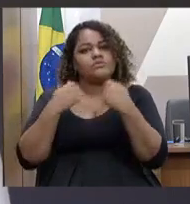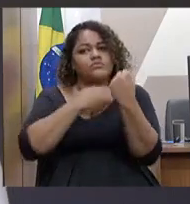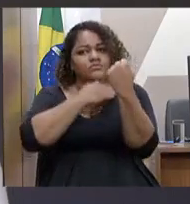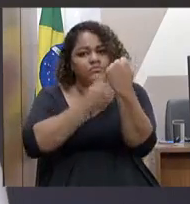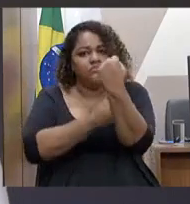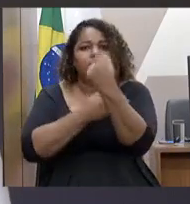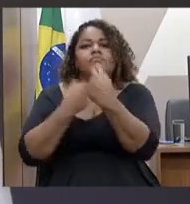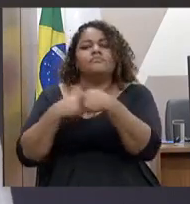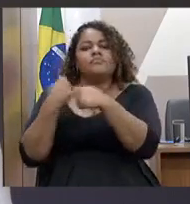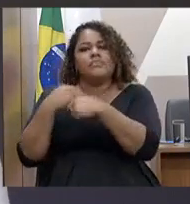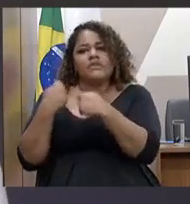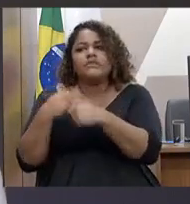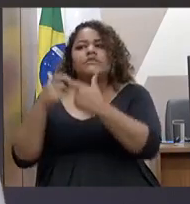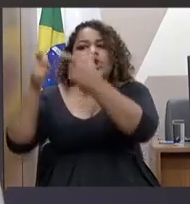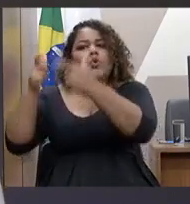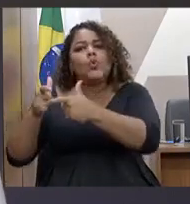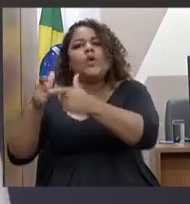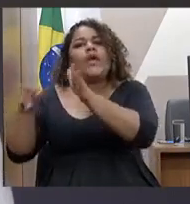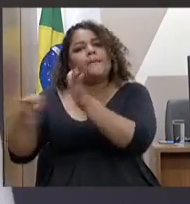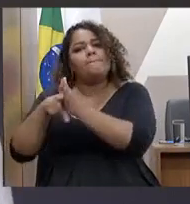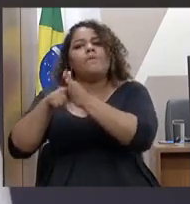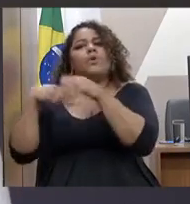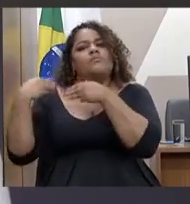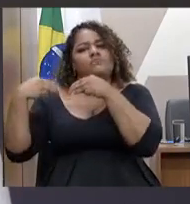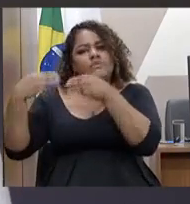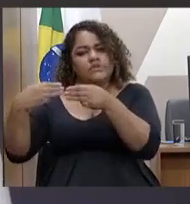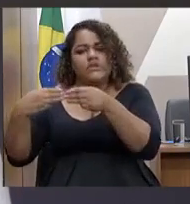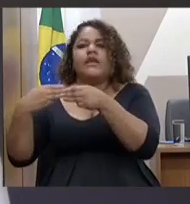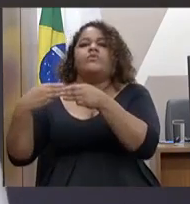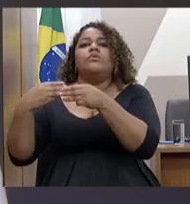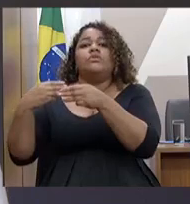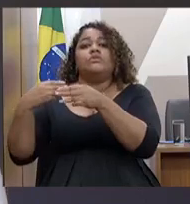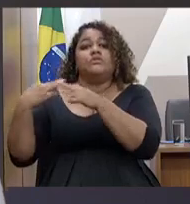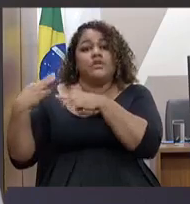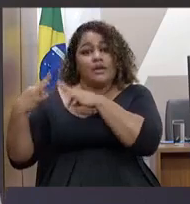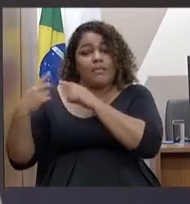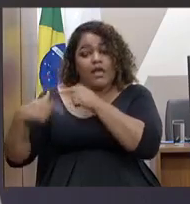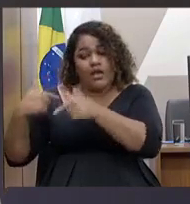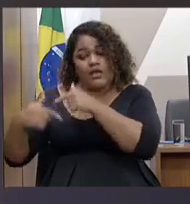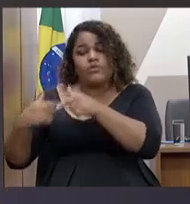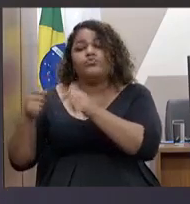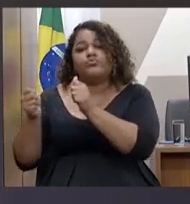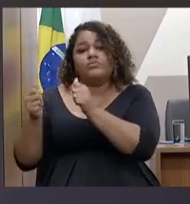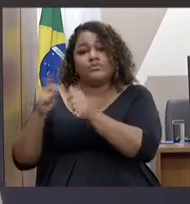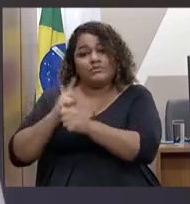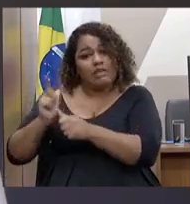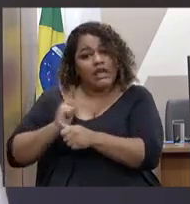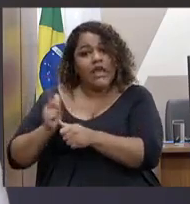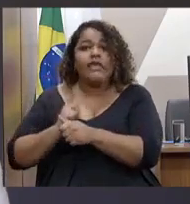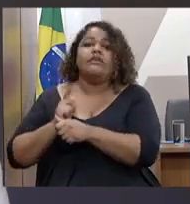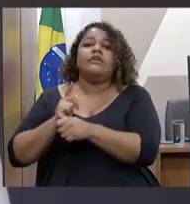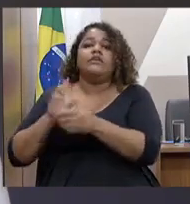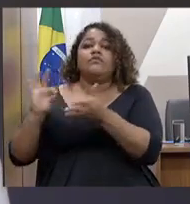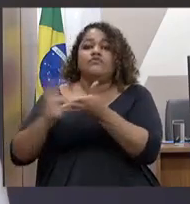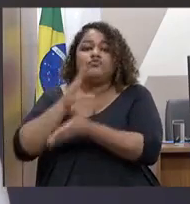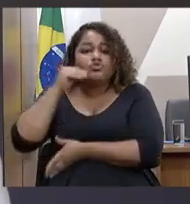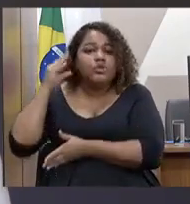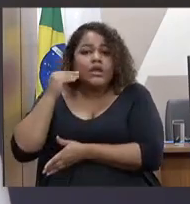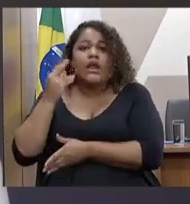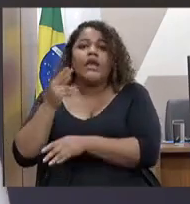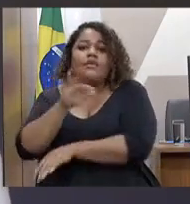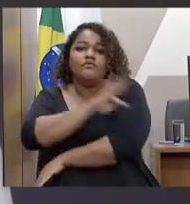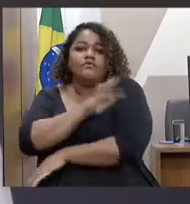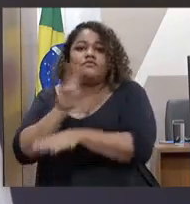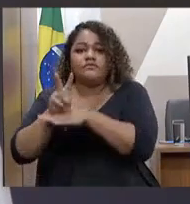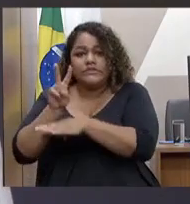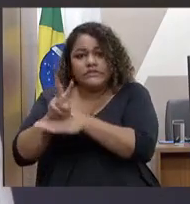trabalho com fiscal com todos os nossos que nós precisamos hoje lá em Betão nós sabemos que a nossa cidade está crescendo muito hoje